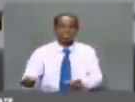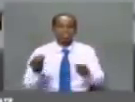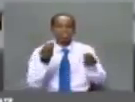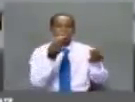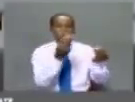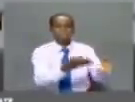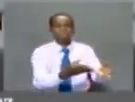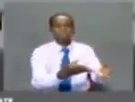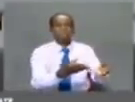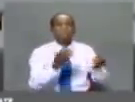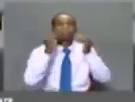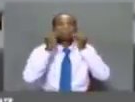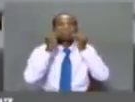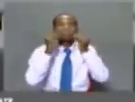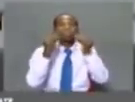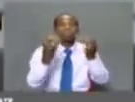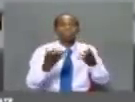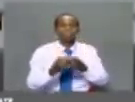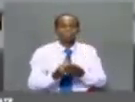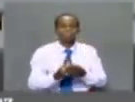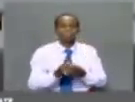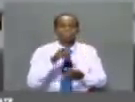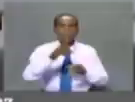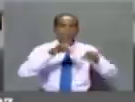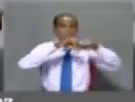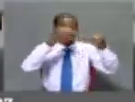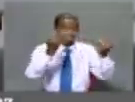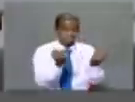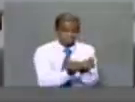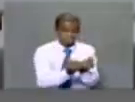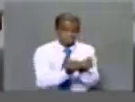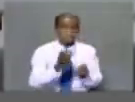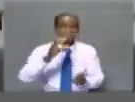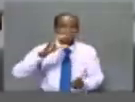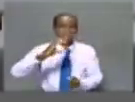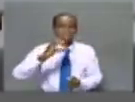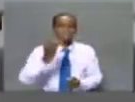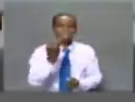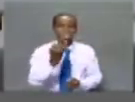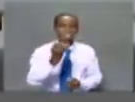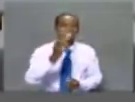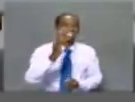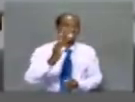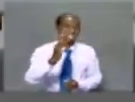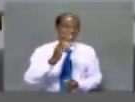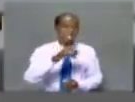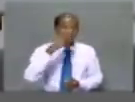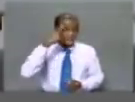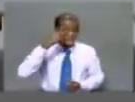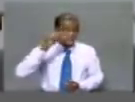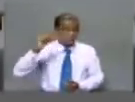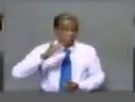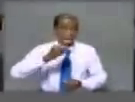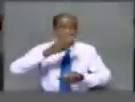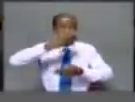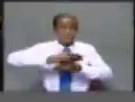edifícios? O CIF não tinha historial de construção civil. Pronto, por aí já se podia ver que era um